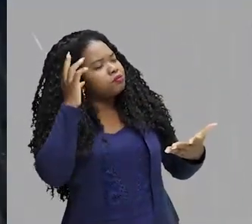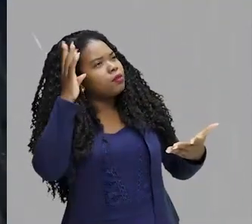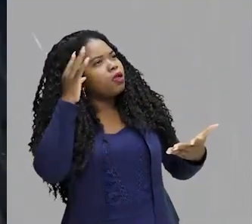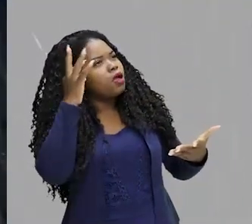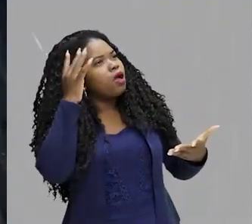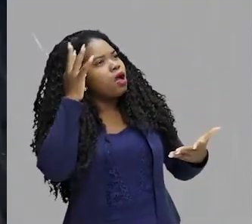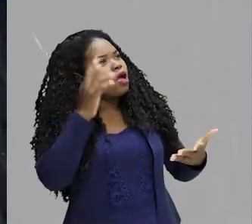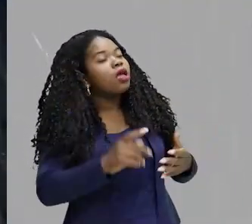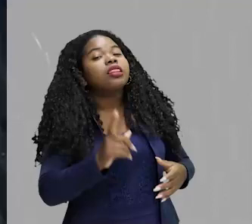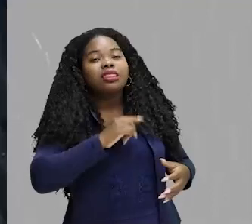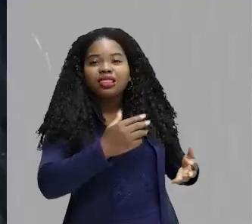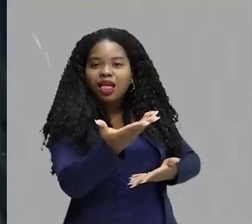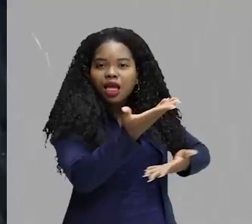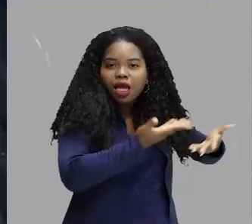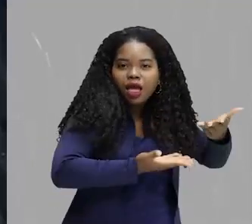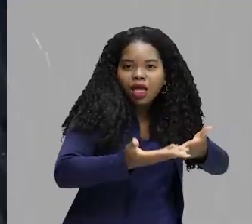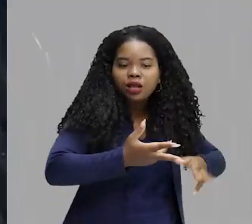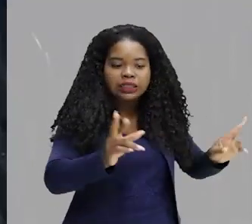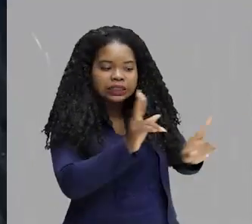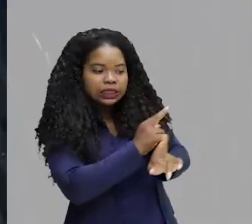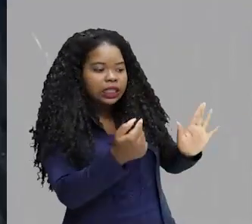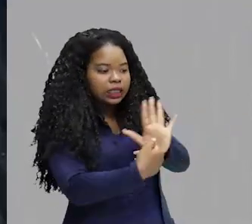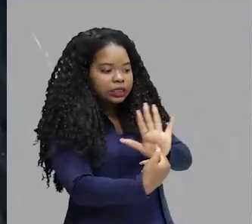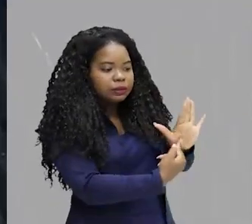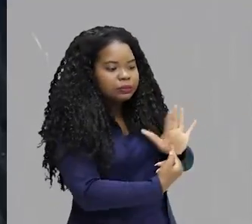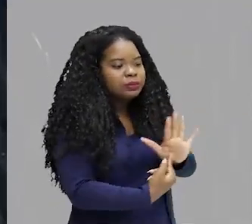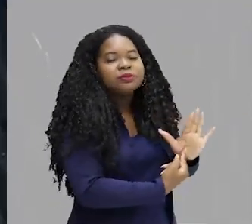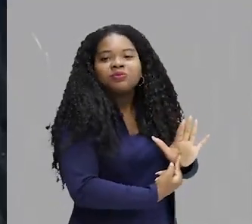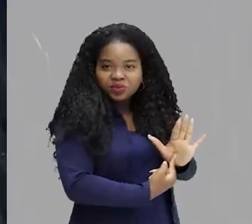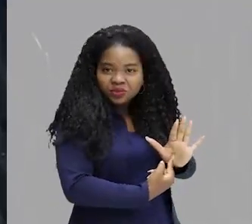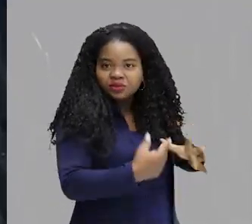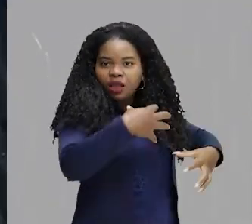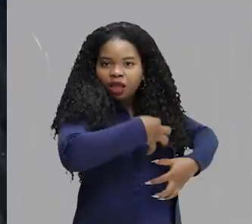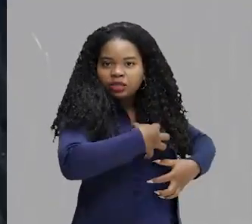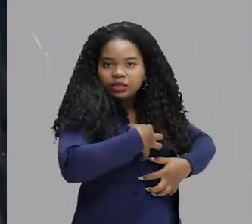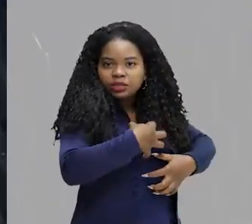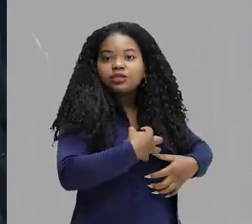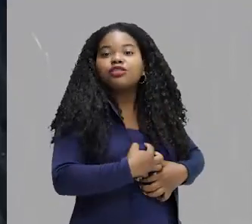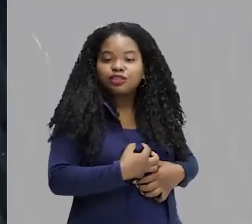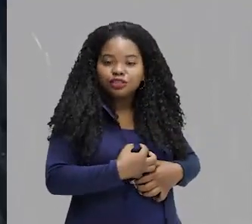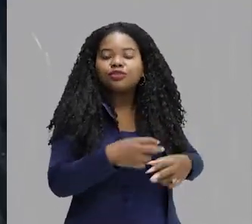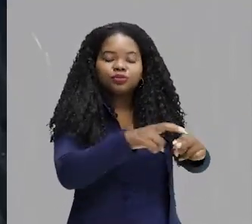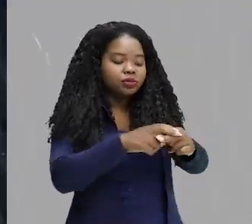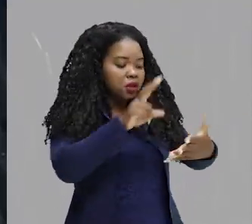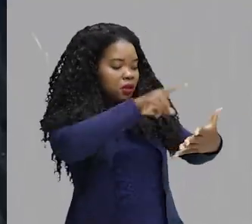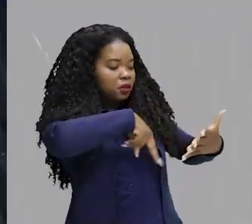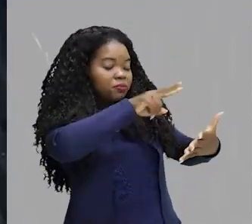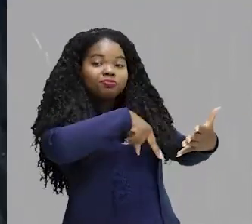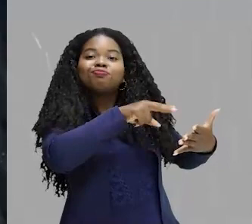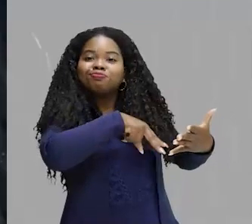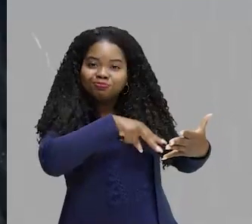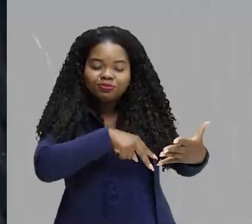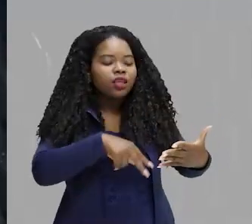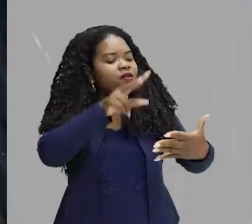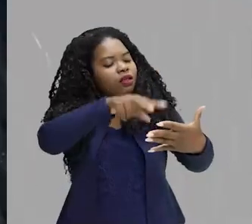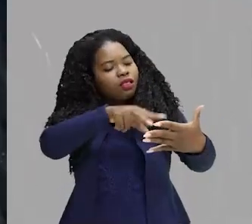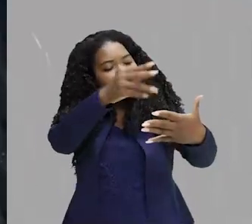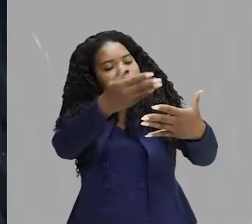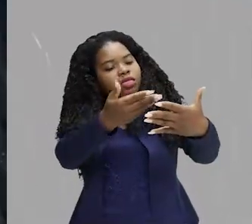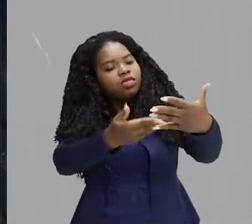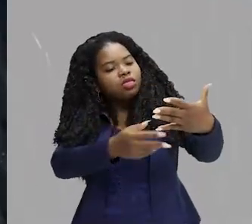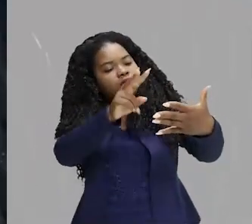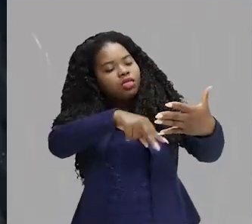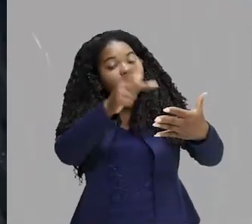com ele, você possa demonstrar emoções a partir daquele tipo de leitura. Você lê